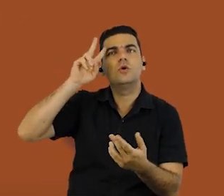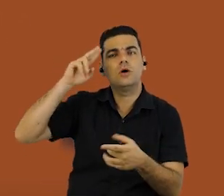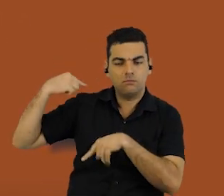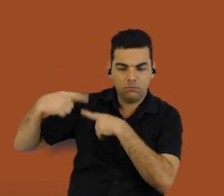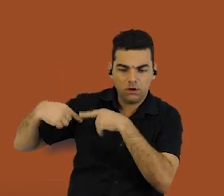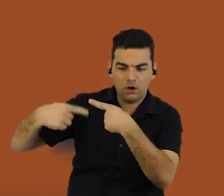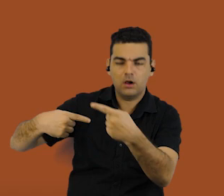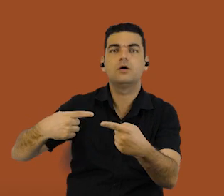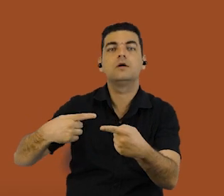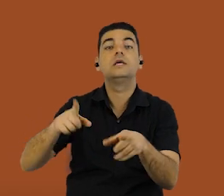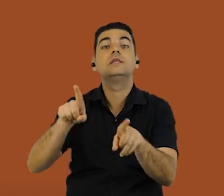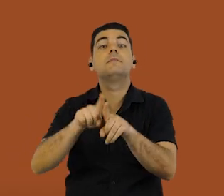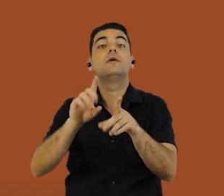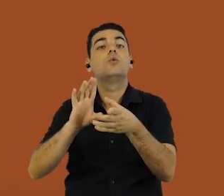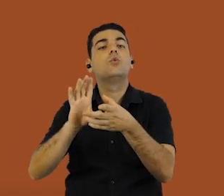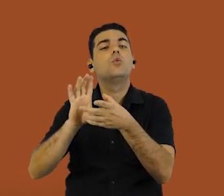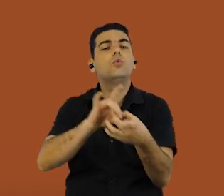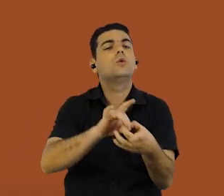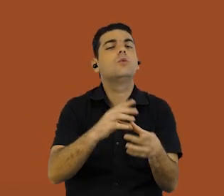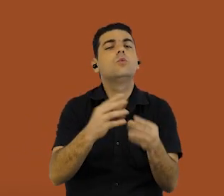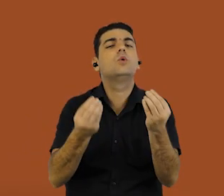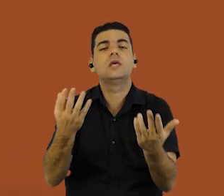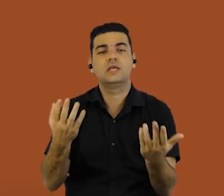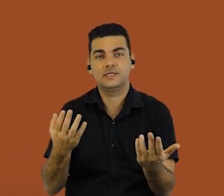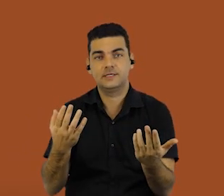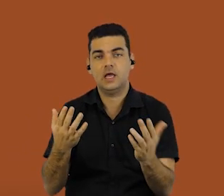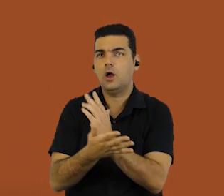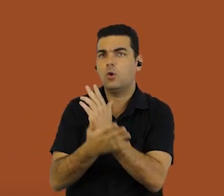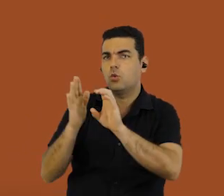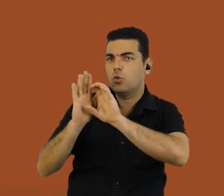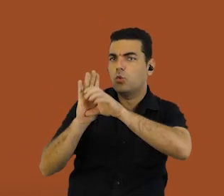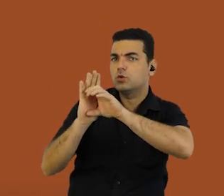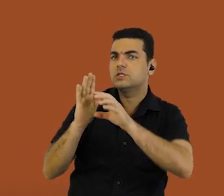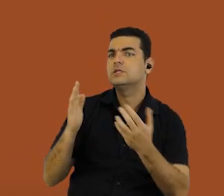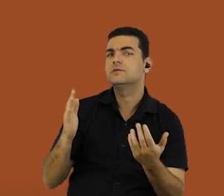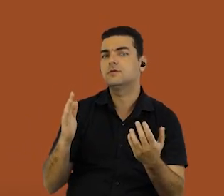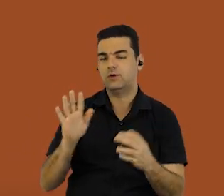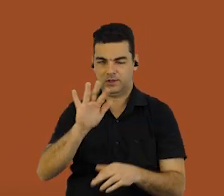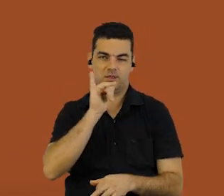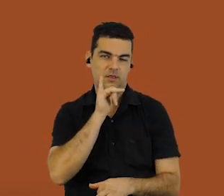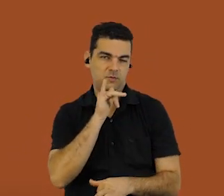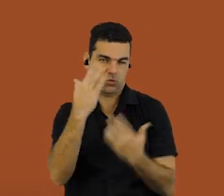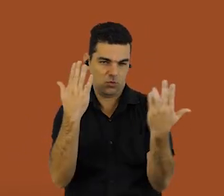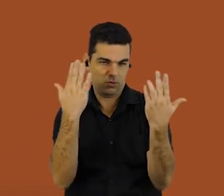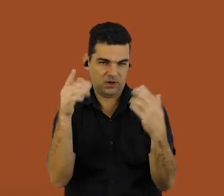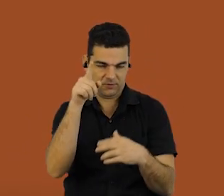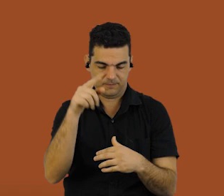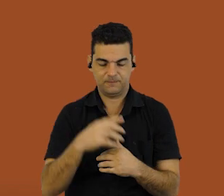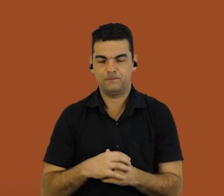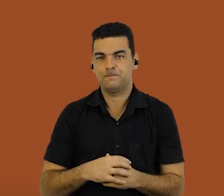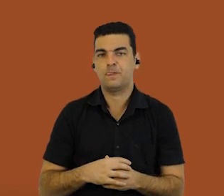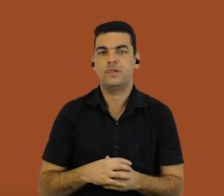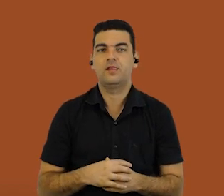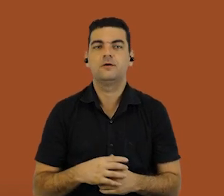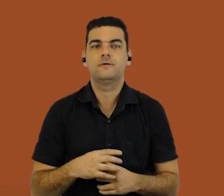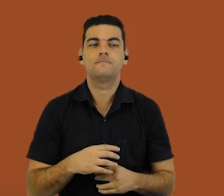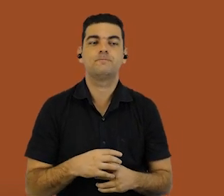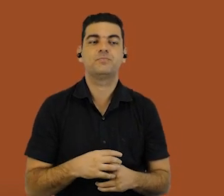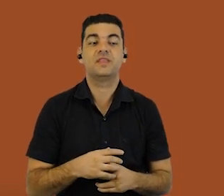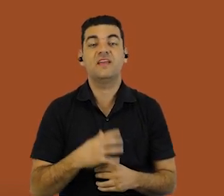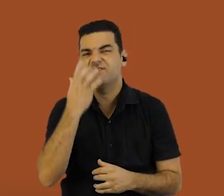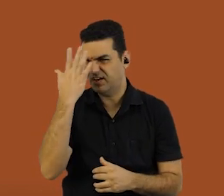e revisitar os conceitos. E quando eu falo de conceito, eu vou citar aqui um exemplo que é muito comum,